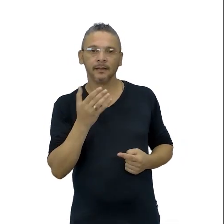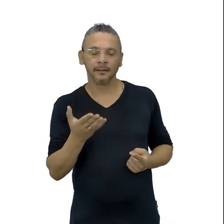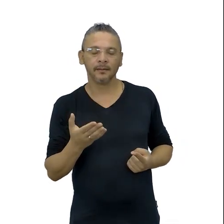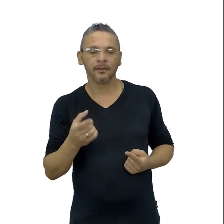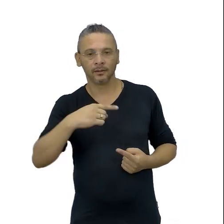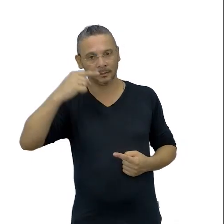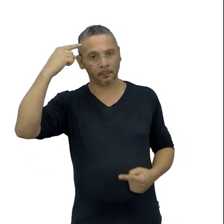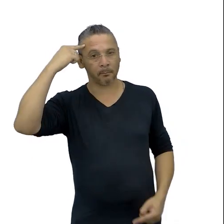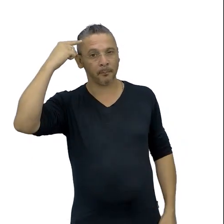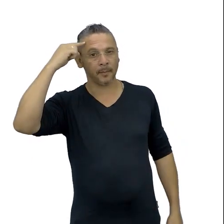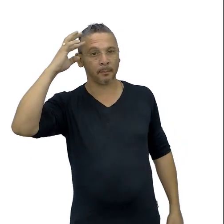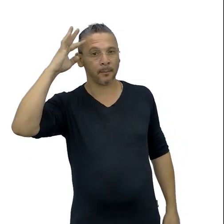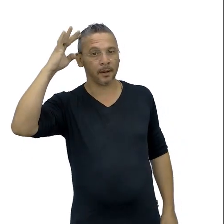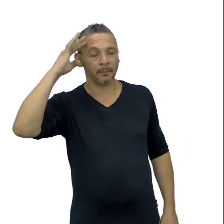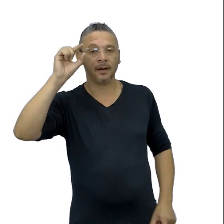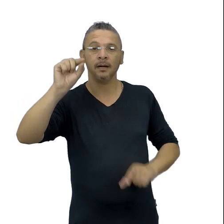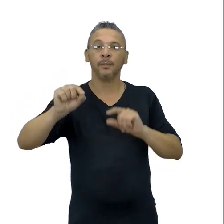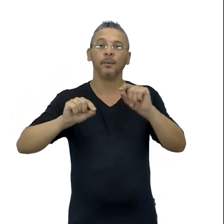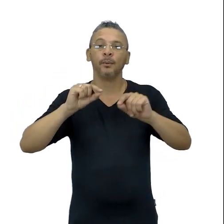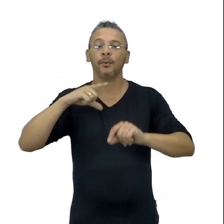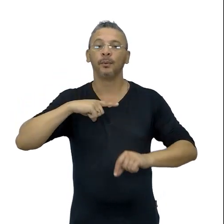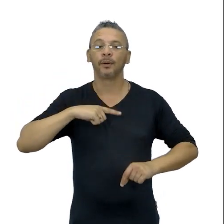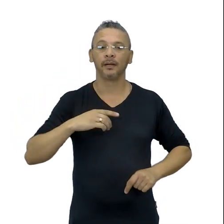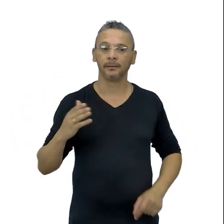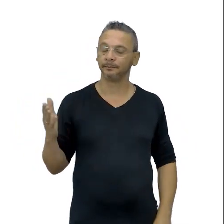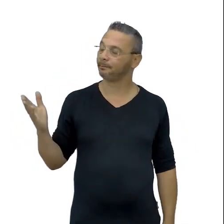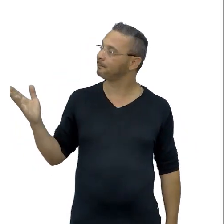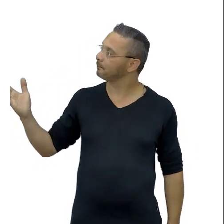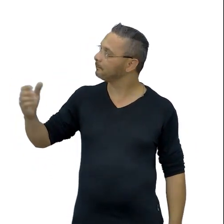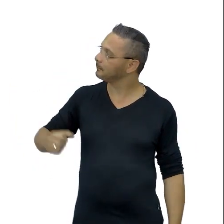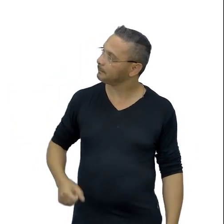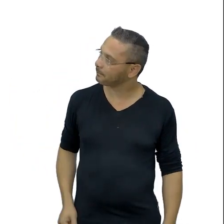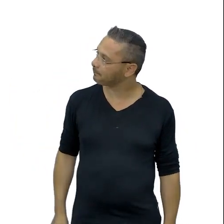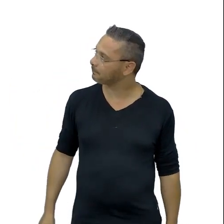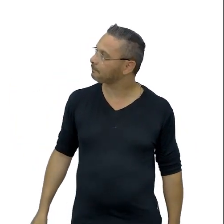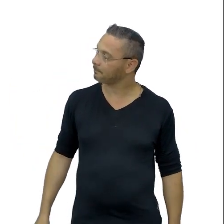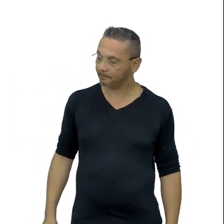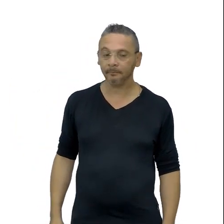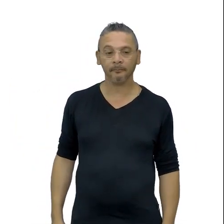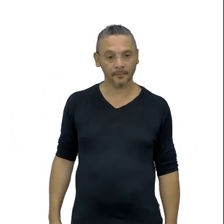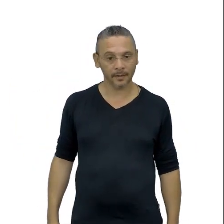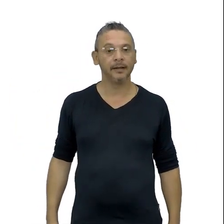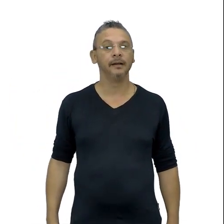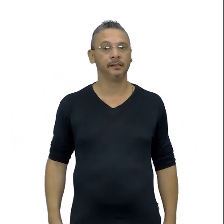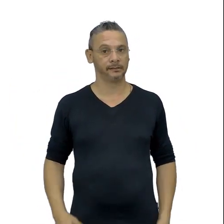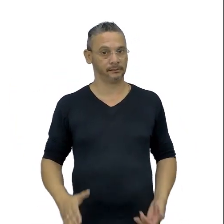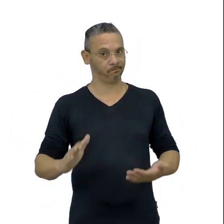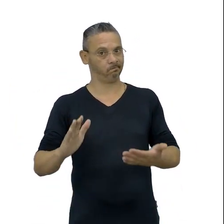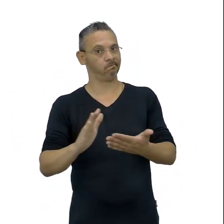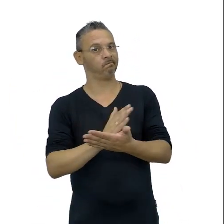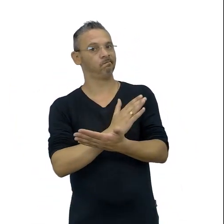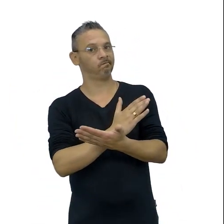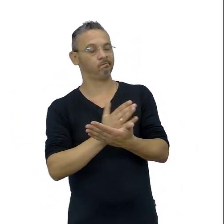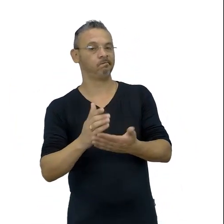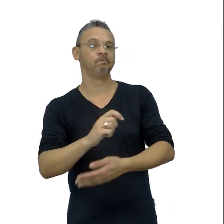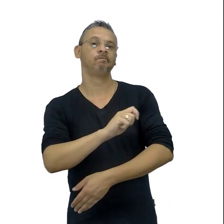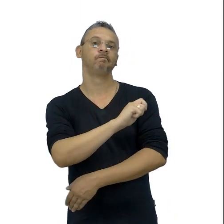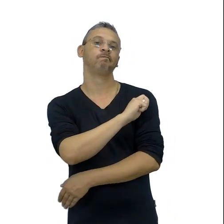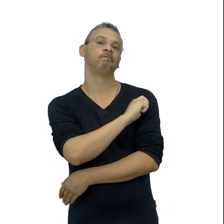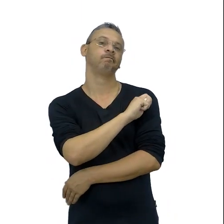nós vamos pensar, relembrar, mais uma vez, que muitas vezes os alunos